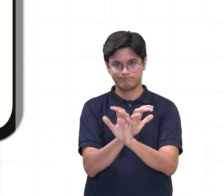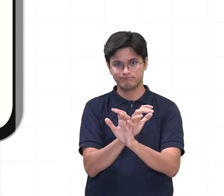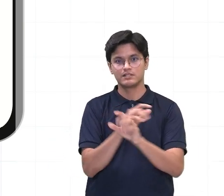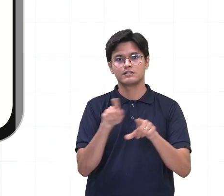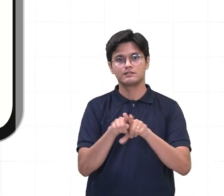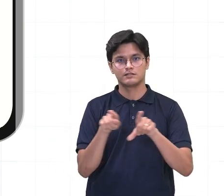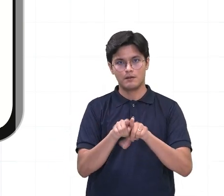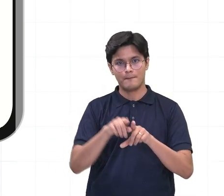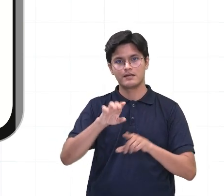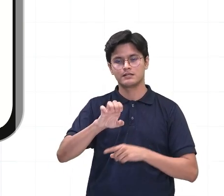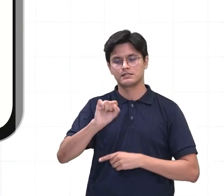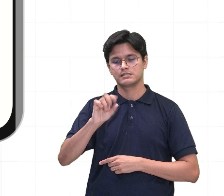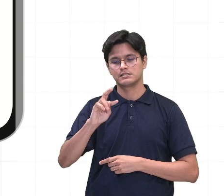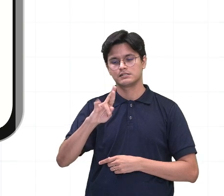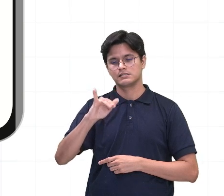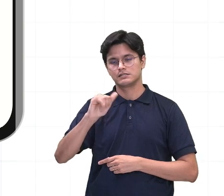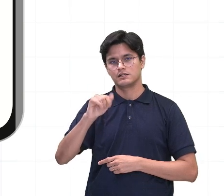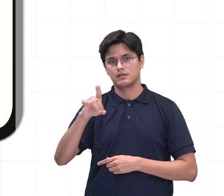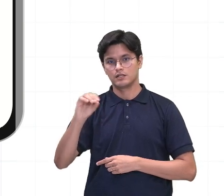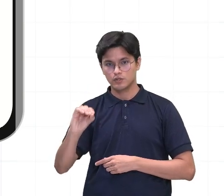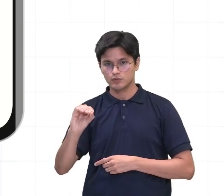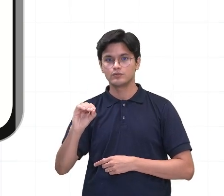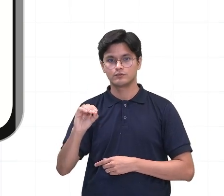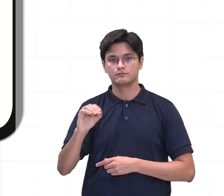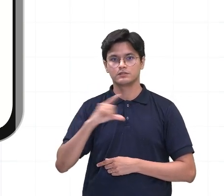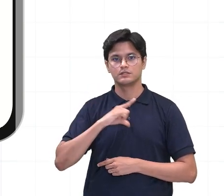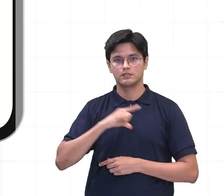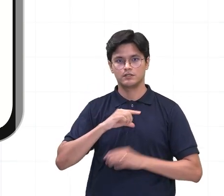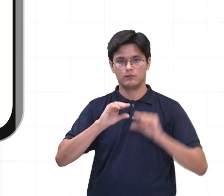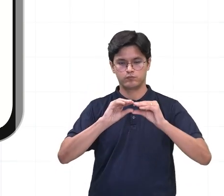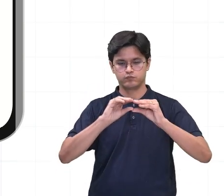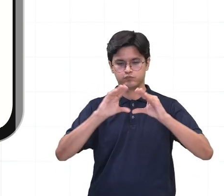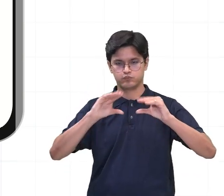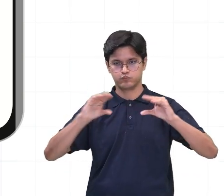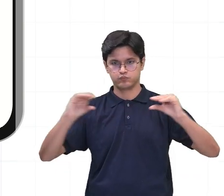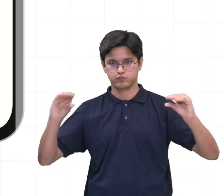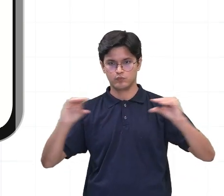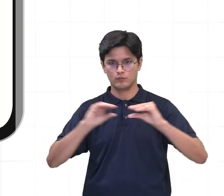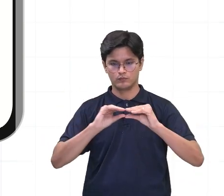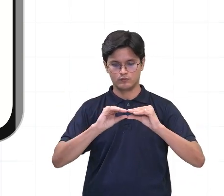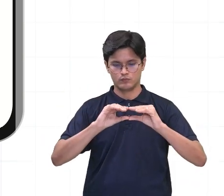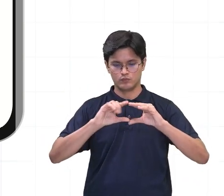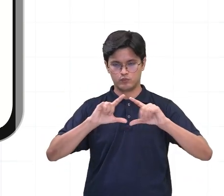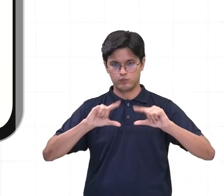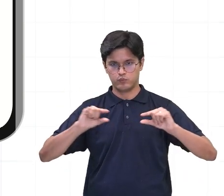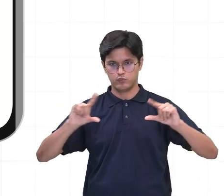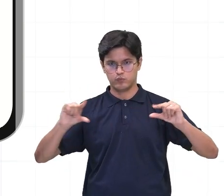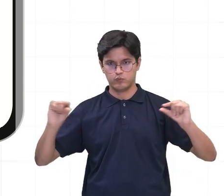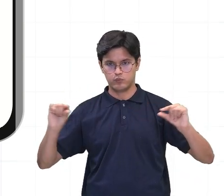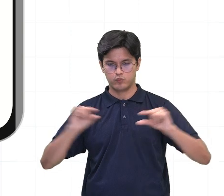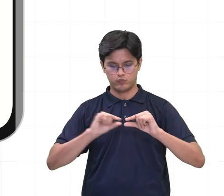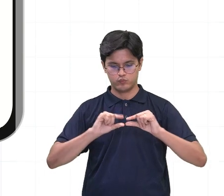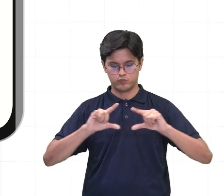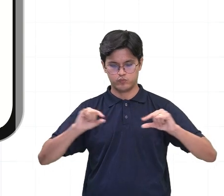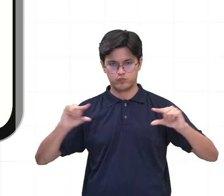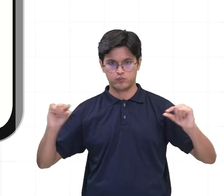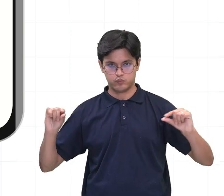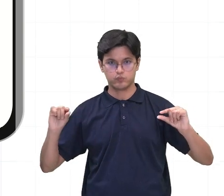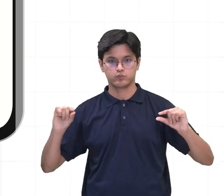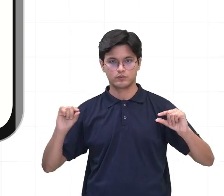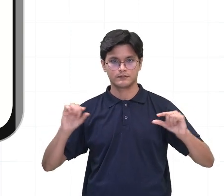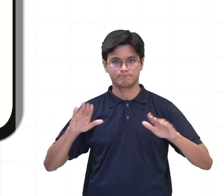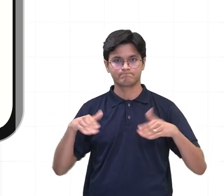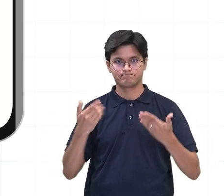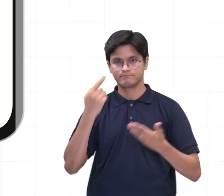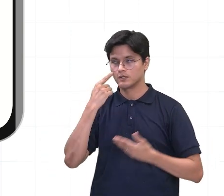aqui esse tecido com estrias, a gente observa essas faixas aqui que representam esse tecido estriado, e aí